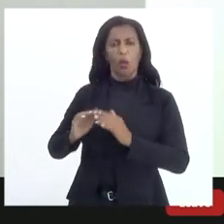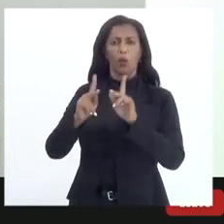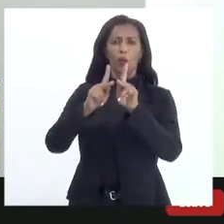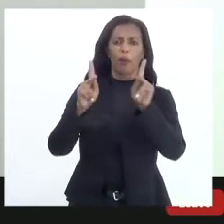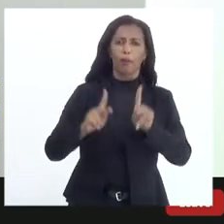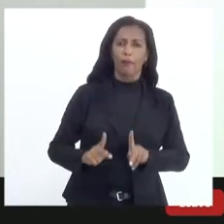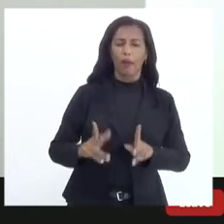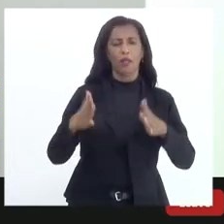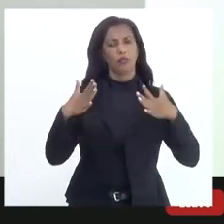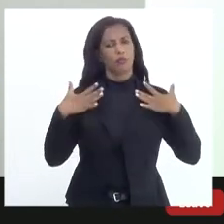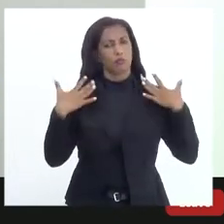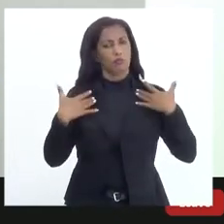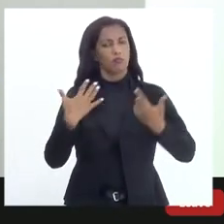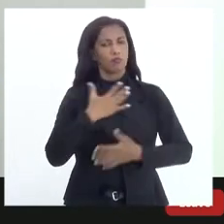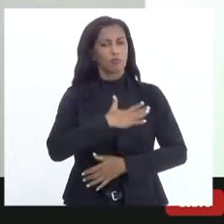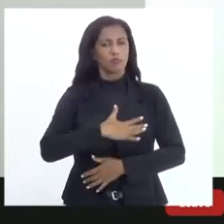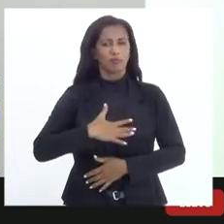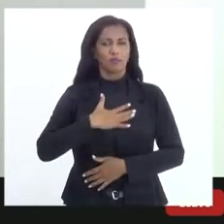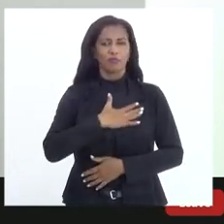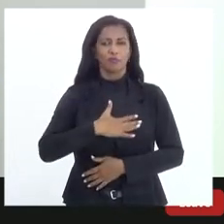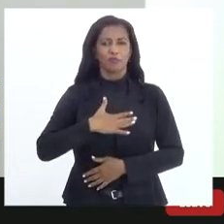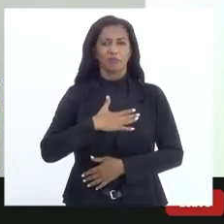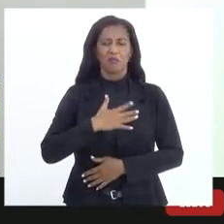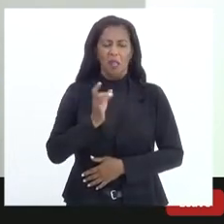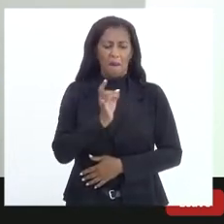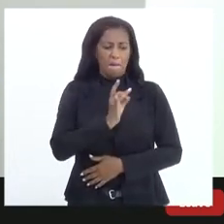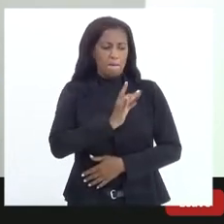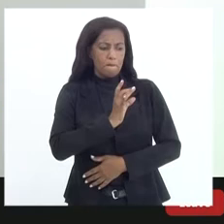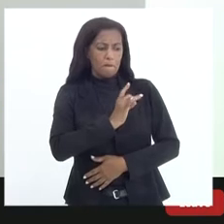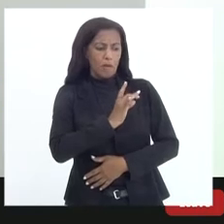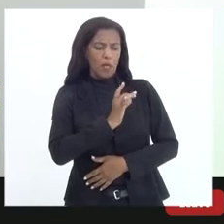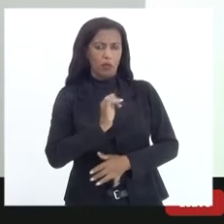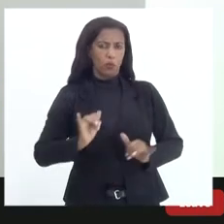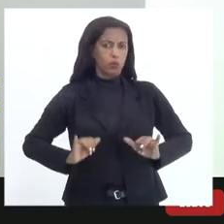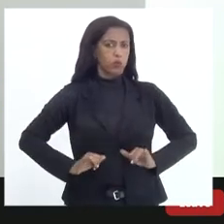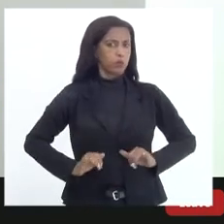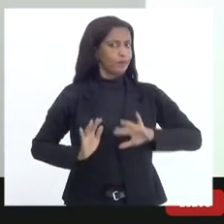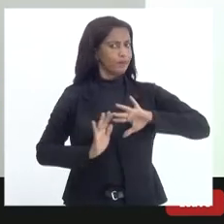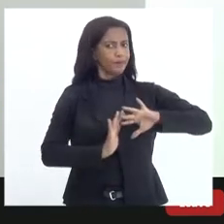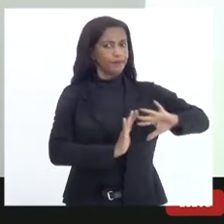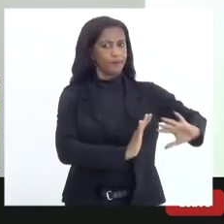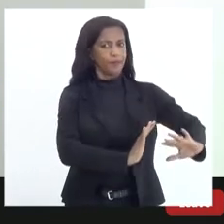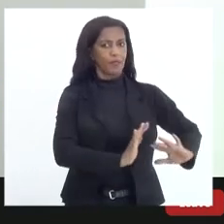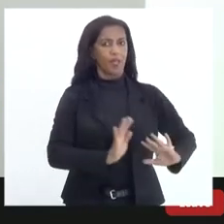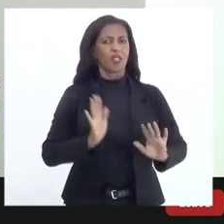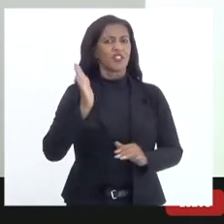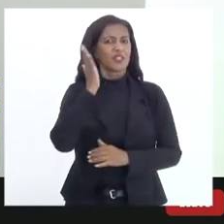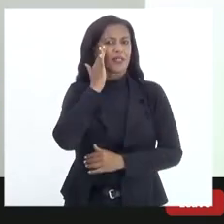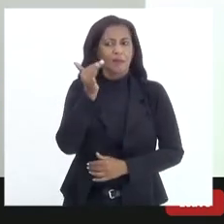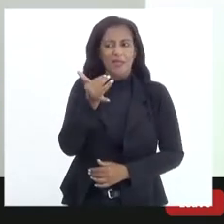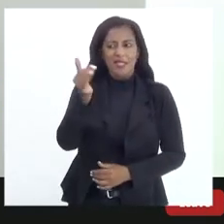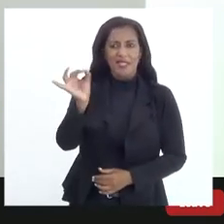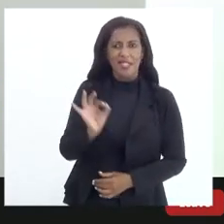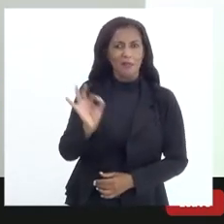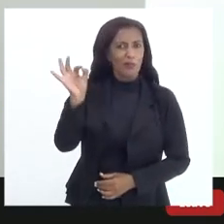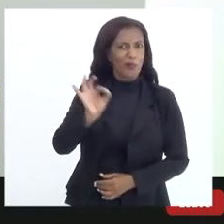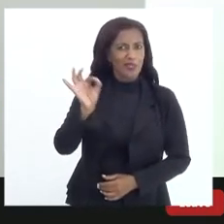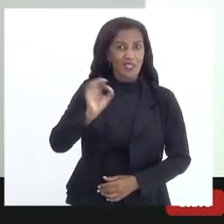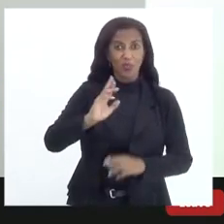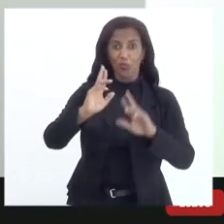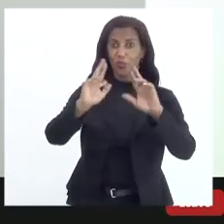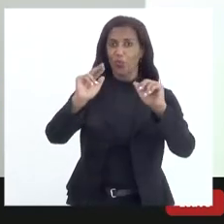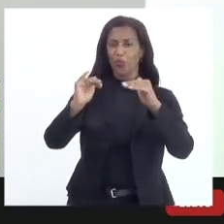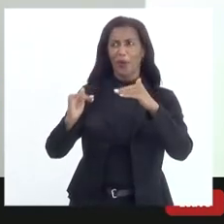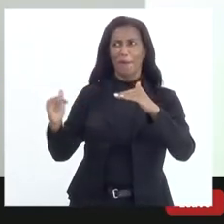com alegria, com satisfação, sem medo de sofrer represário. A gente sabe que 100% não alcançaremos nunca,